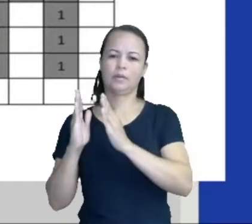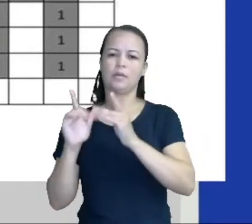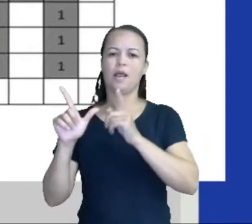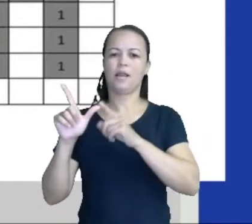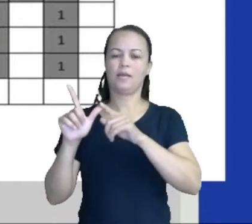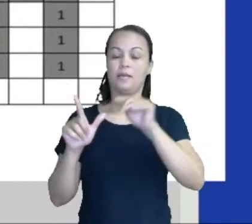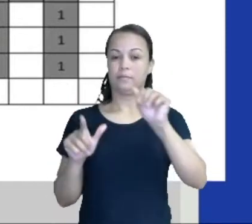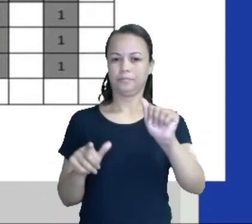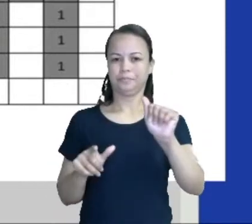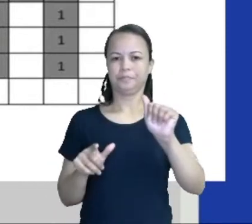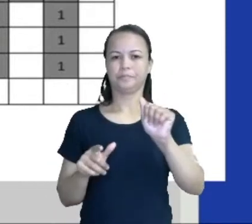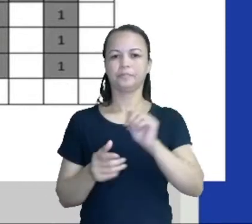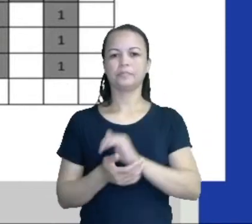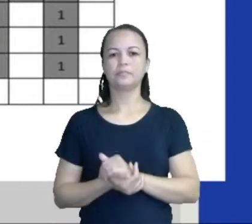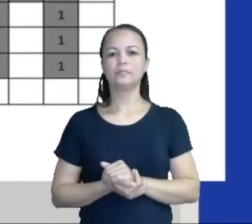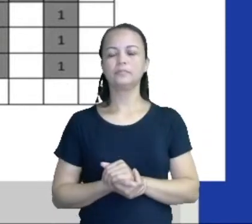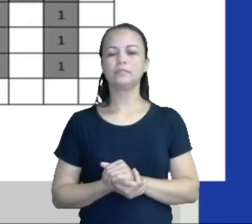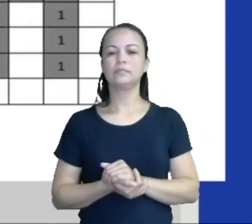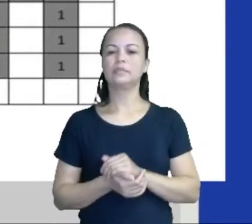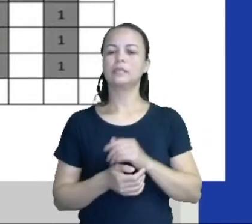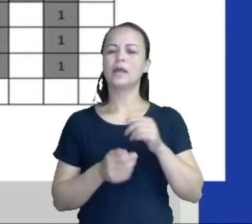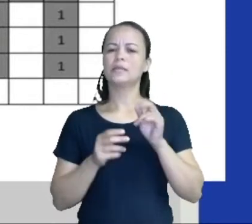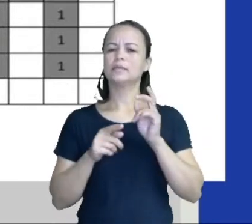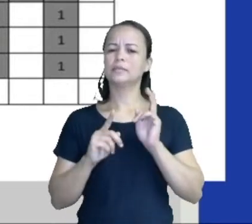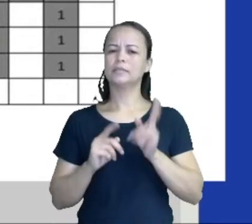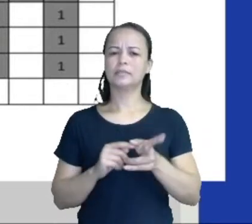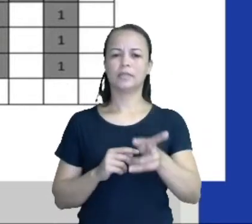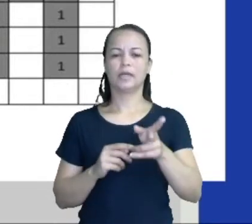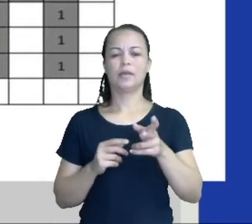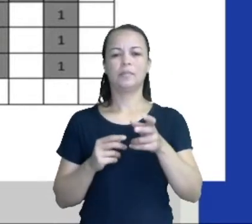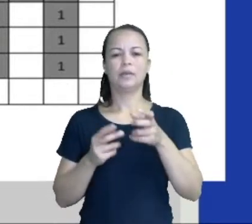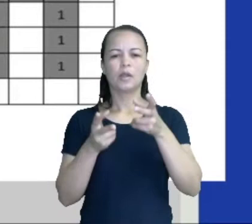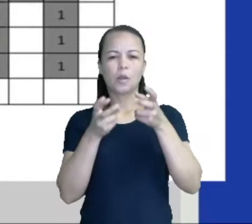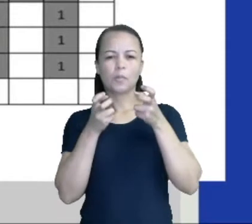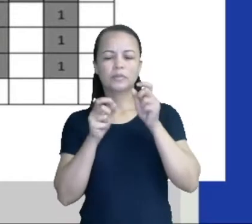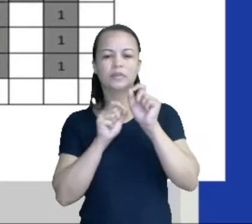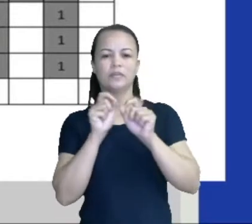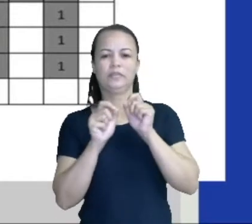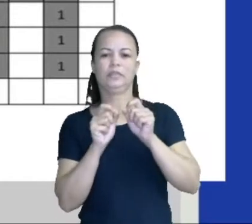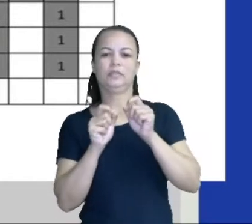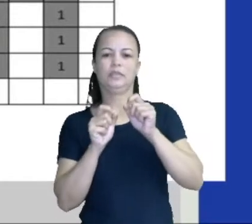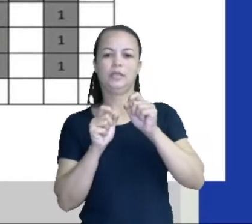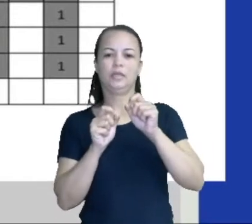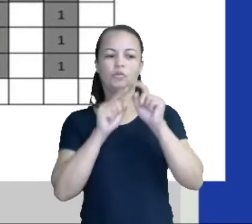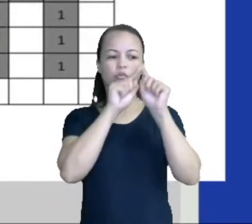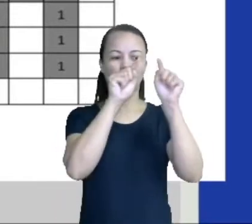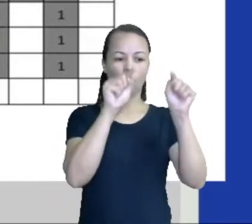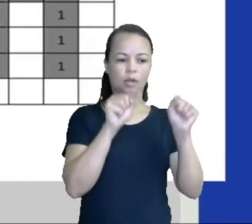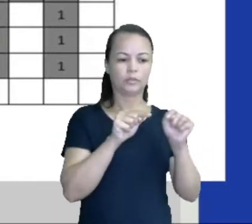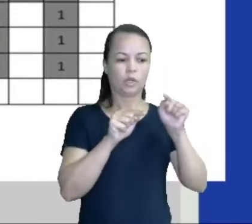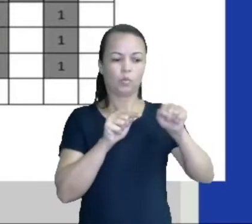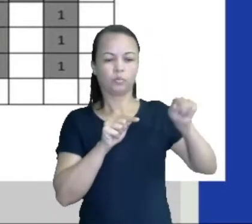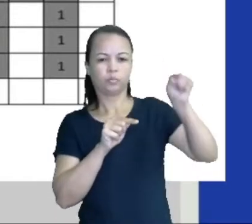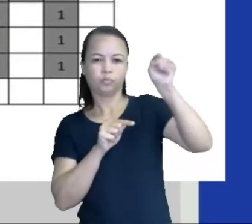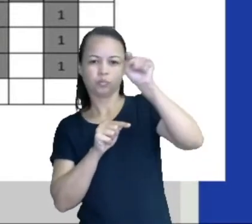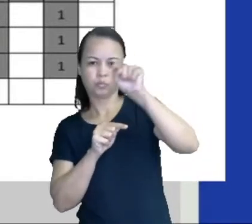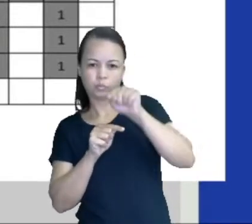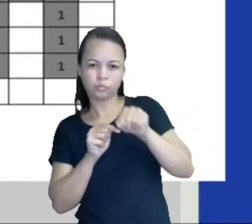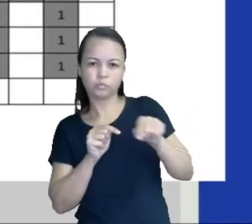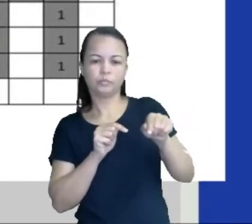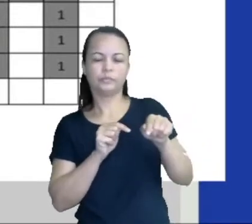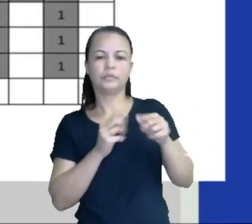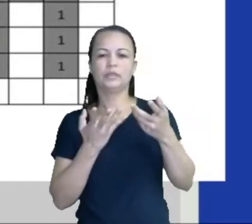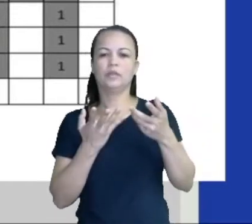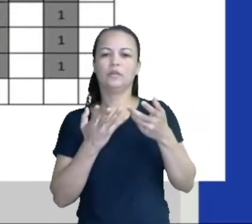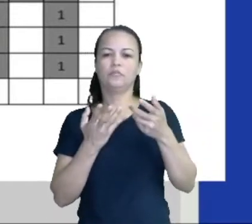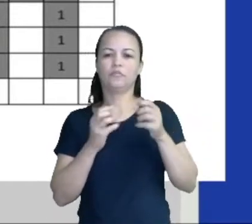letra A. Mas sempre considere que os quadrinhos ao redor do desenho, veja o exemplo aí, abaixo,